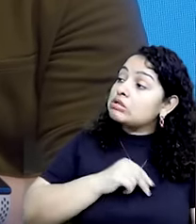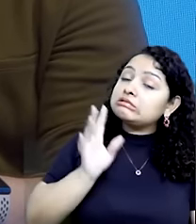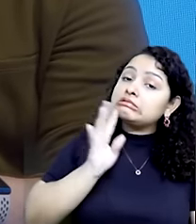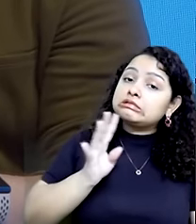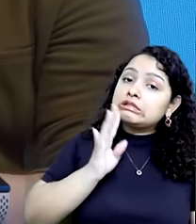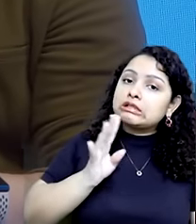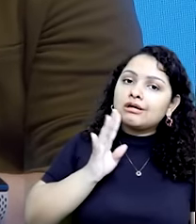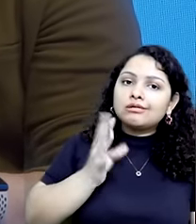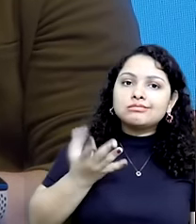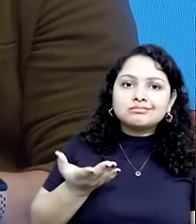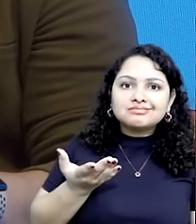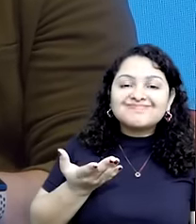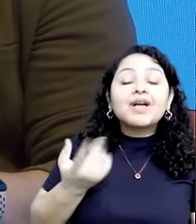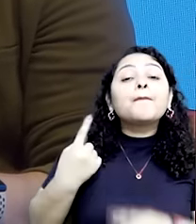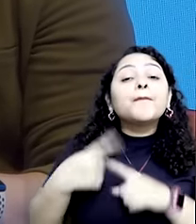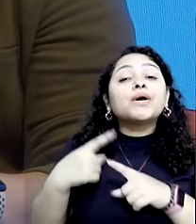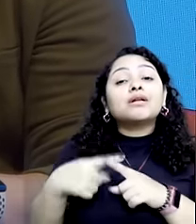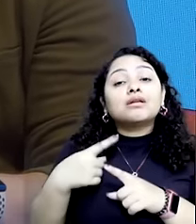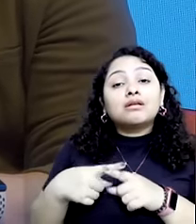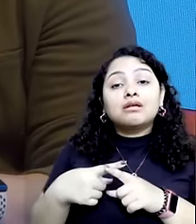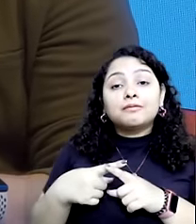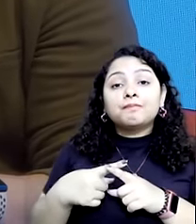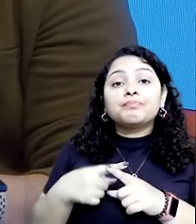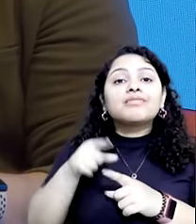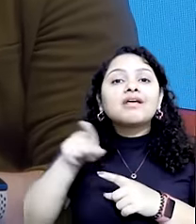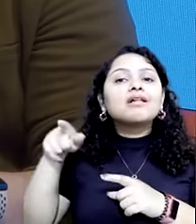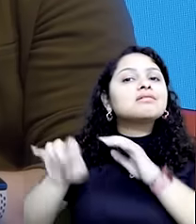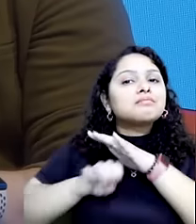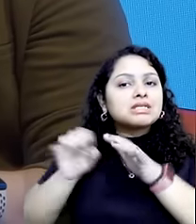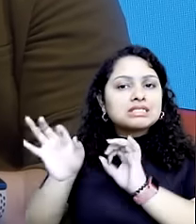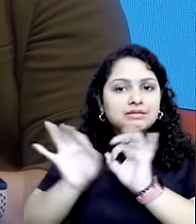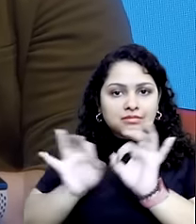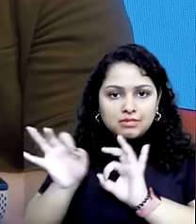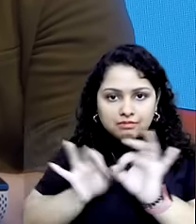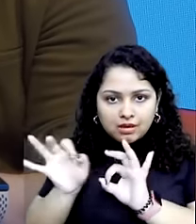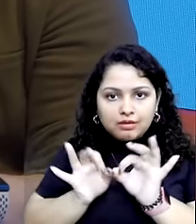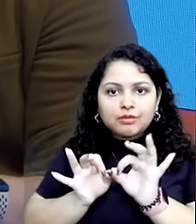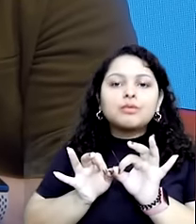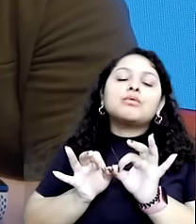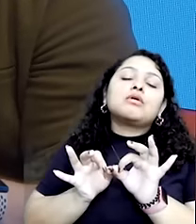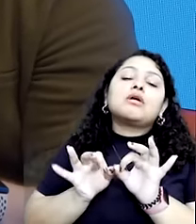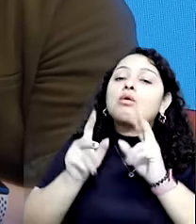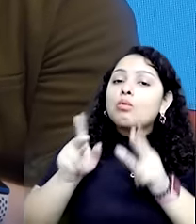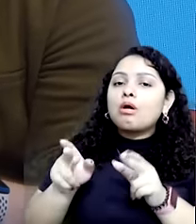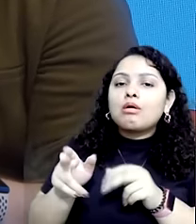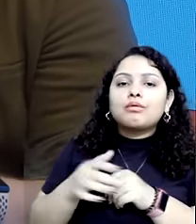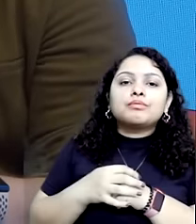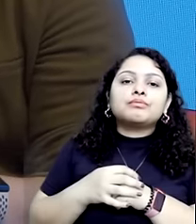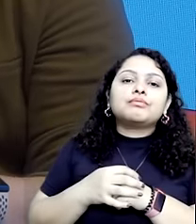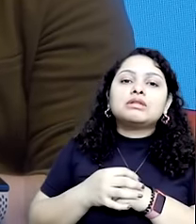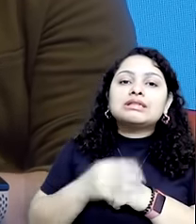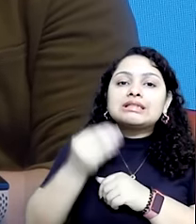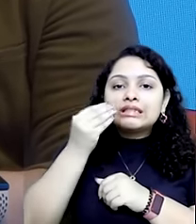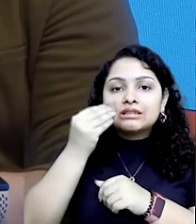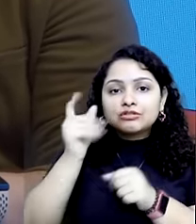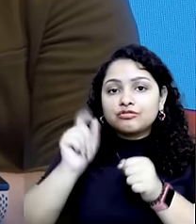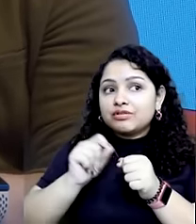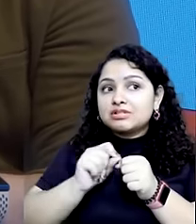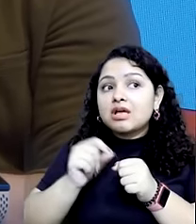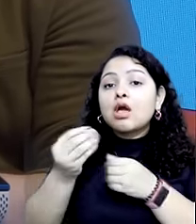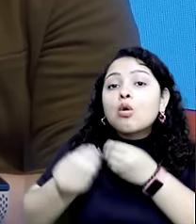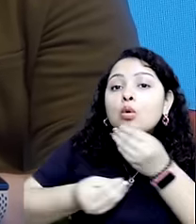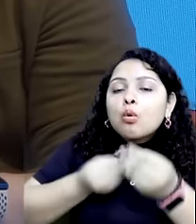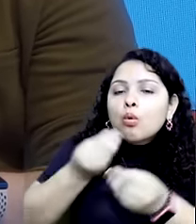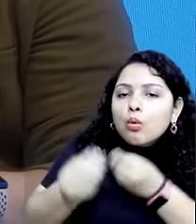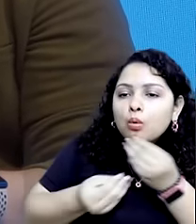só porque o o o que os as empresas que desenvolvem então exatamente nesse momento tentando fazer é como